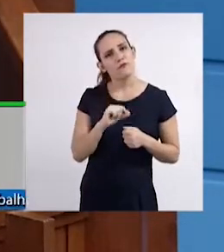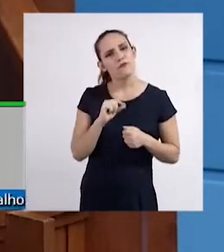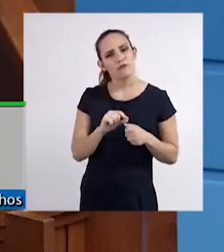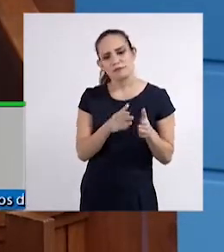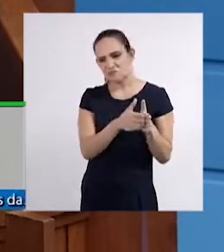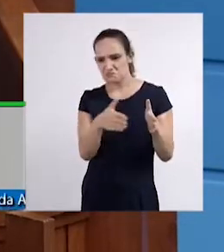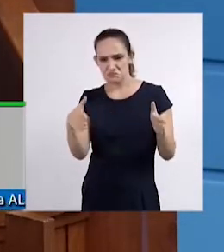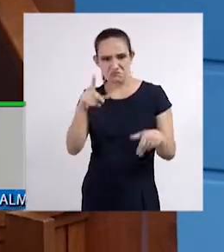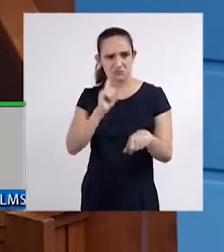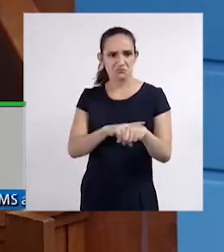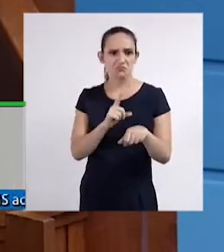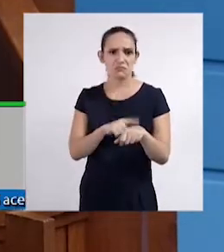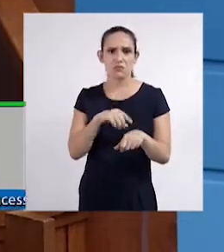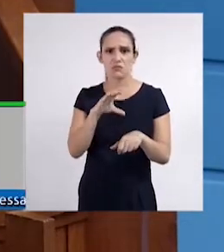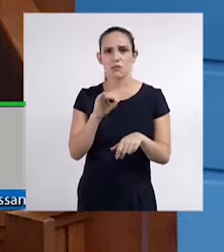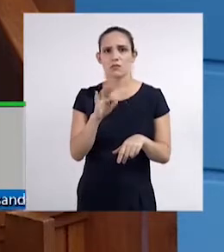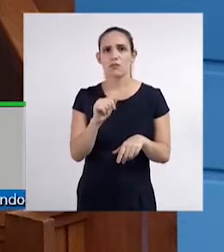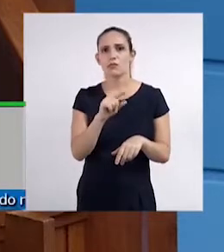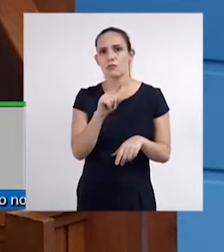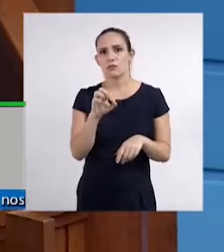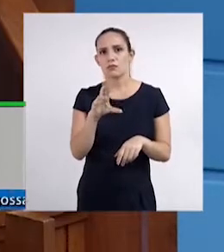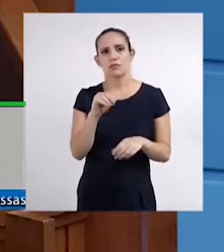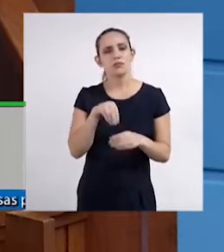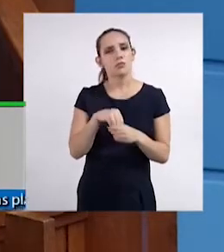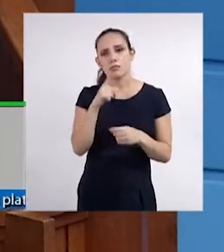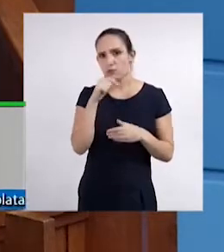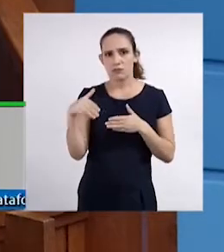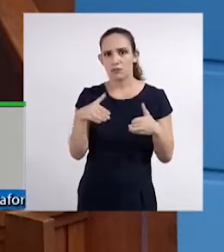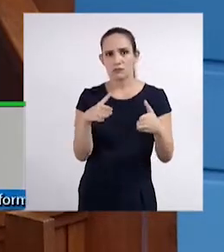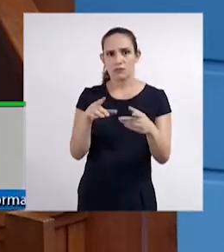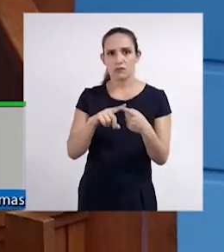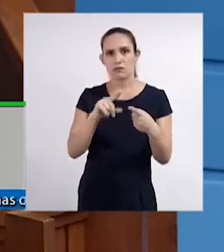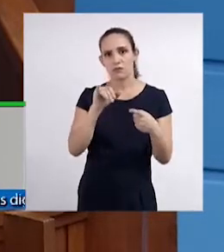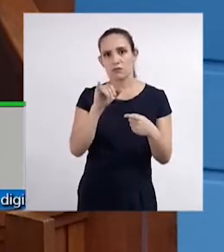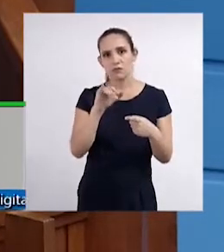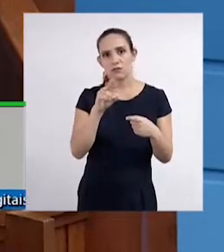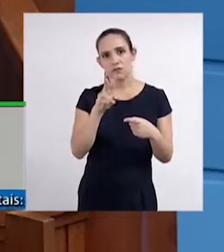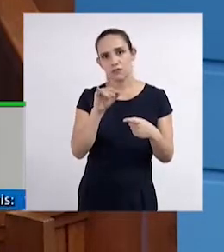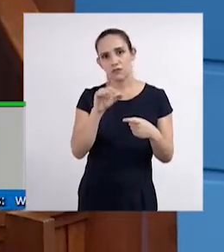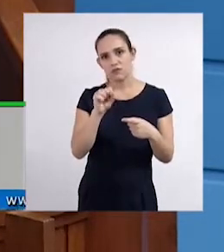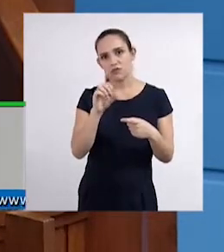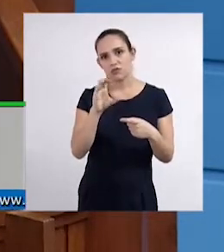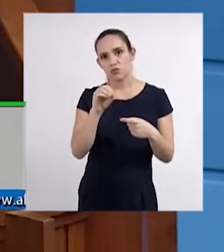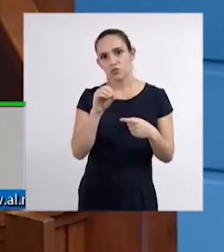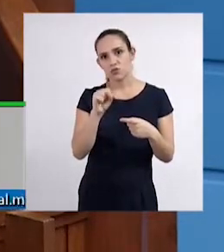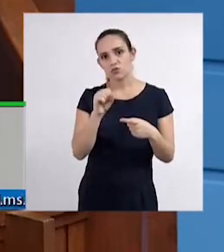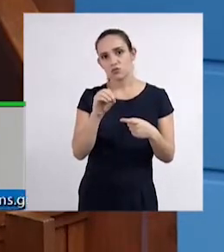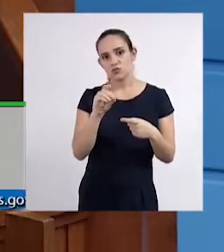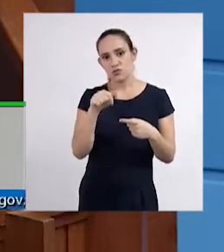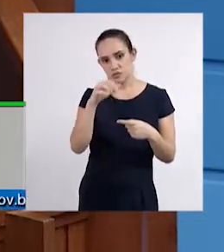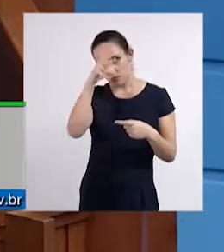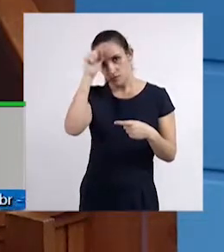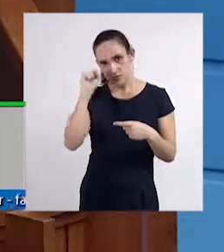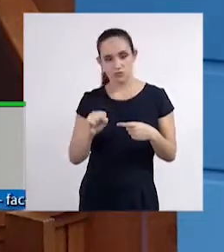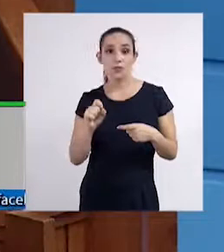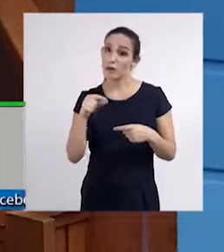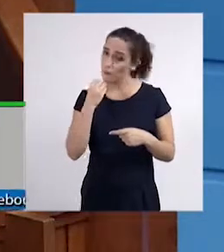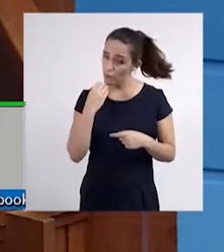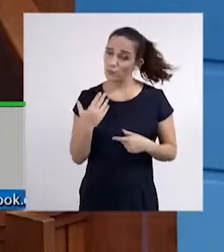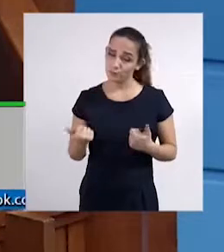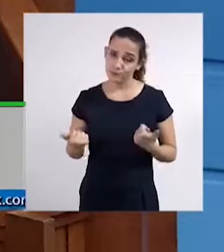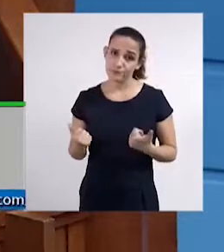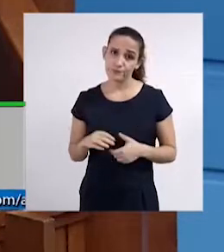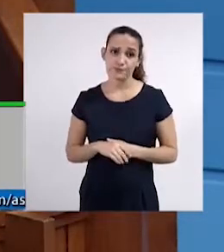estipular a cota zero nos rios piscosos do nosso estado aqui do Mato Grosso do Sul. Ainda